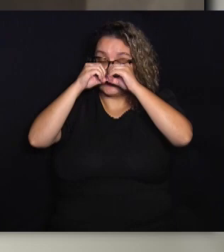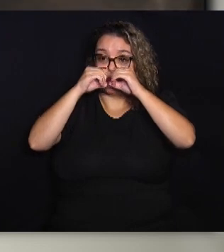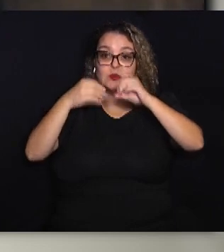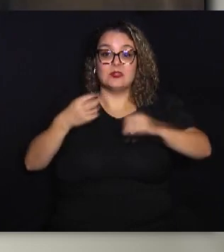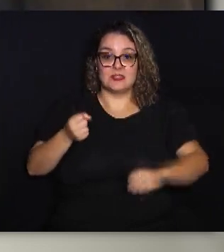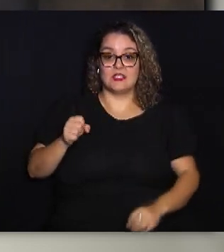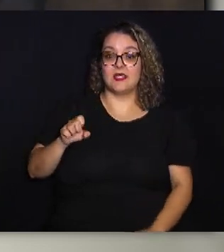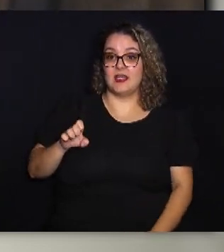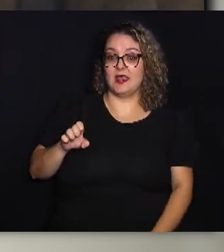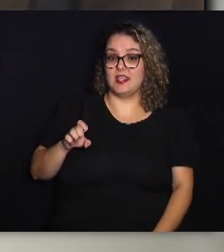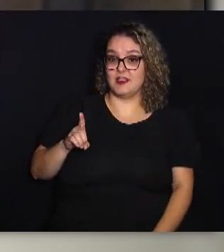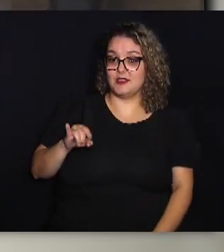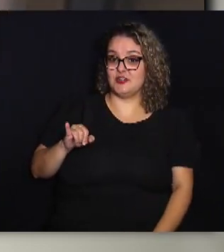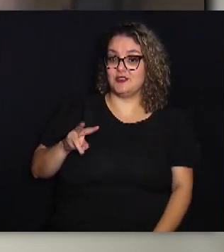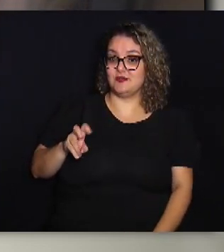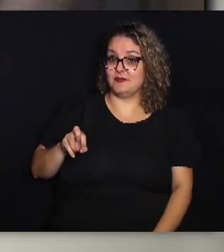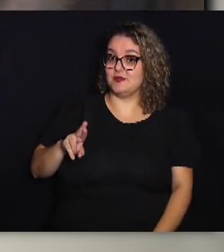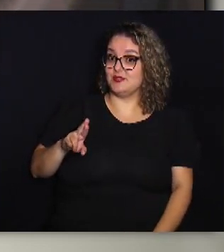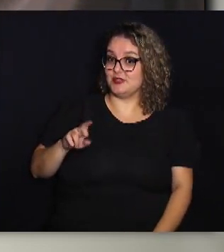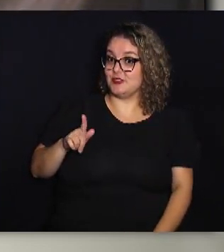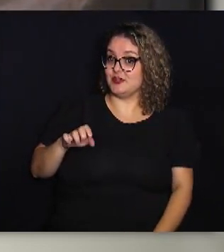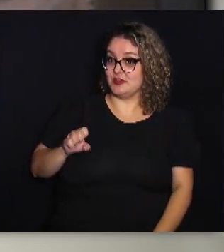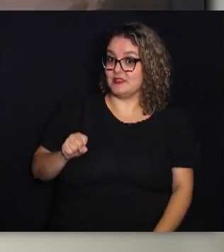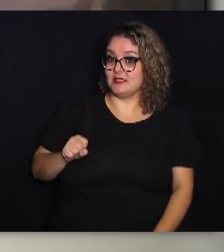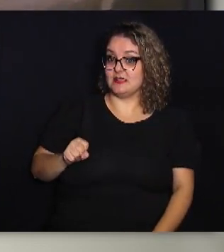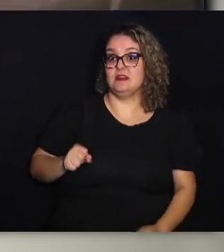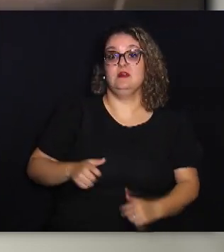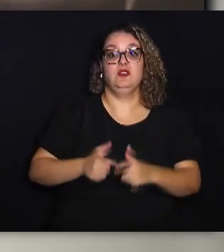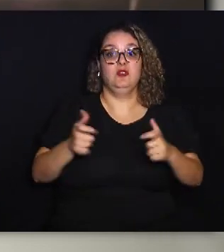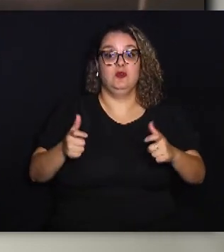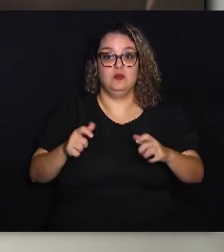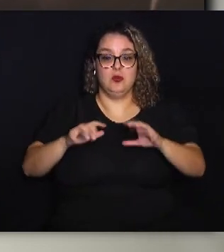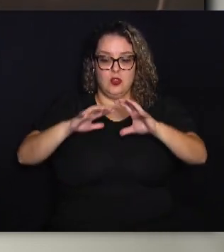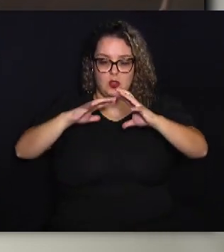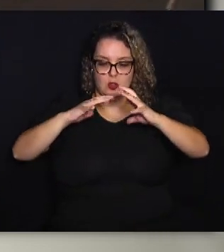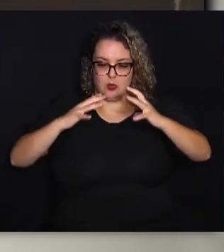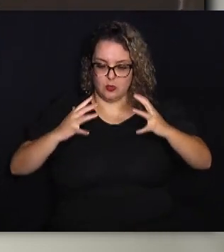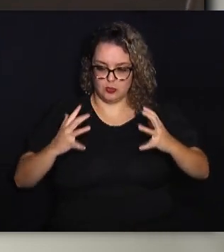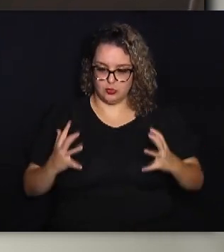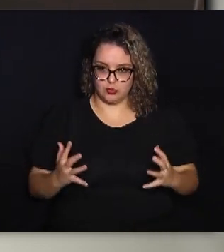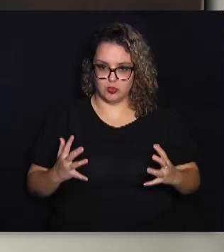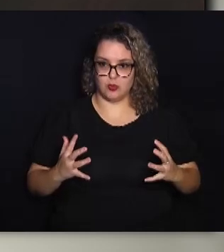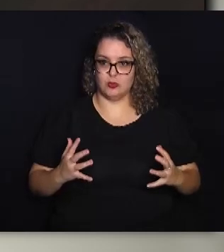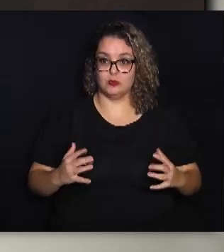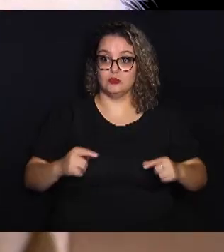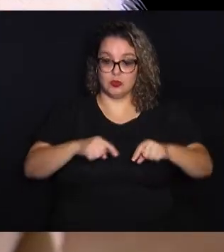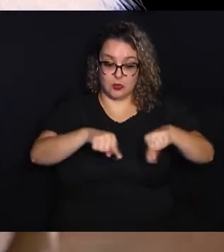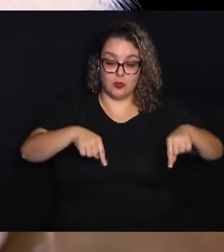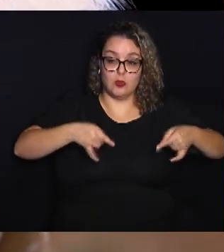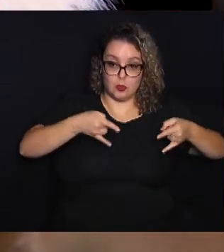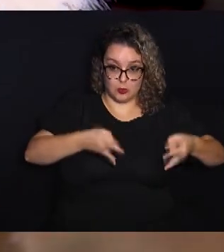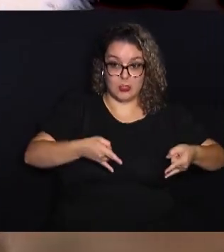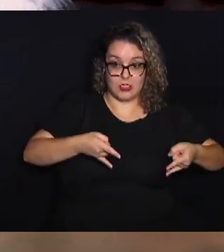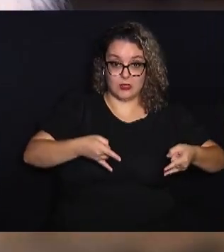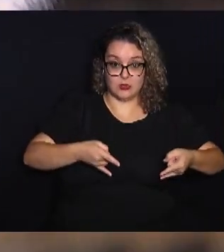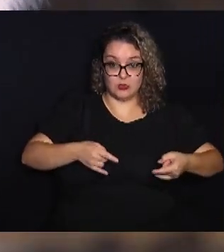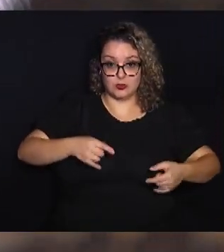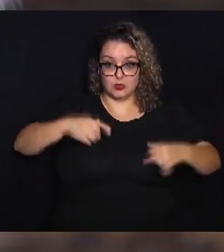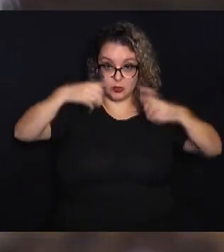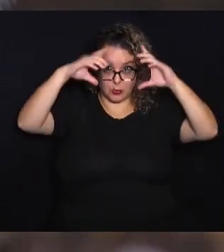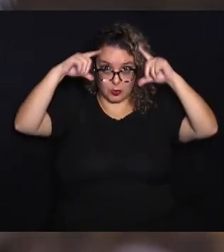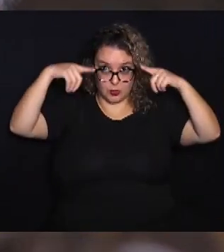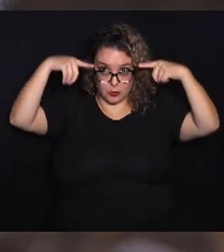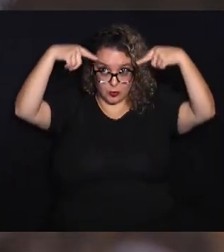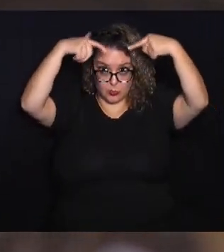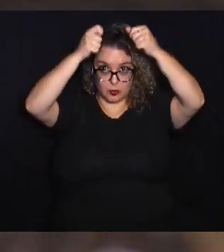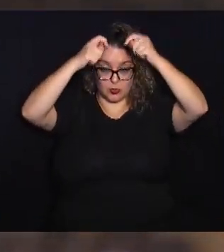Edwiges. Por mais que ela passe grande parte do seu tempo em uma gaiola no quarto do bruxo, as corujas reais